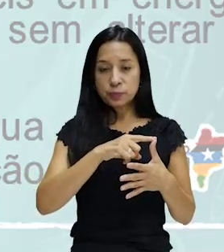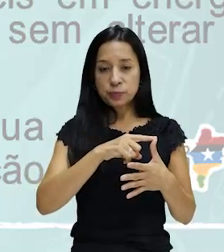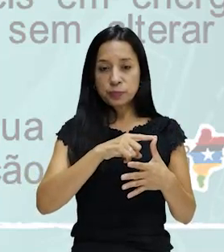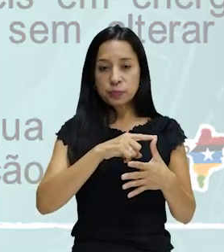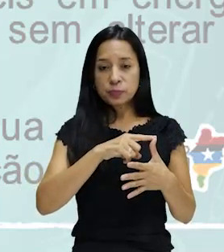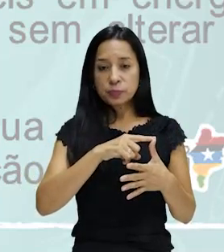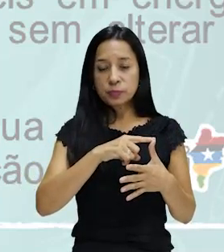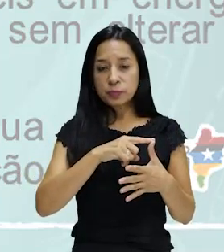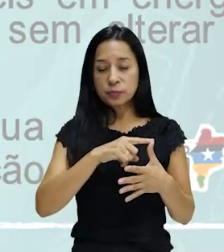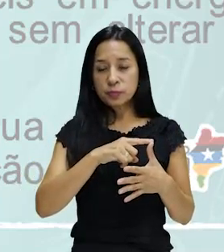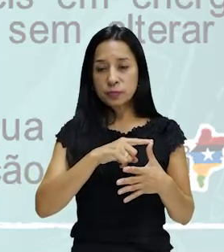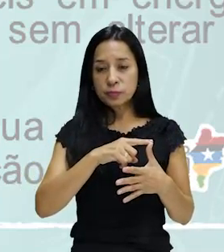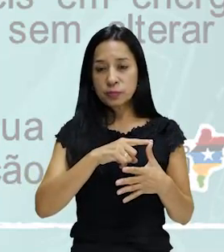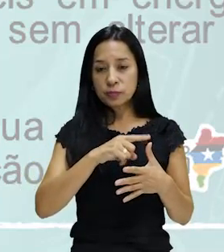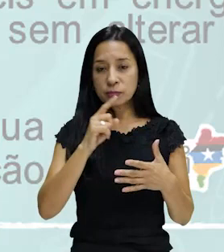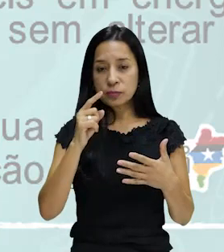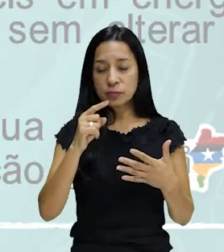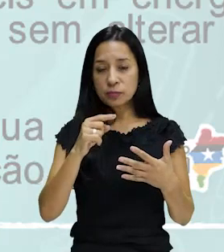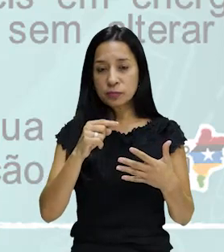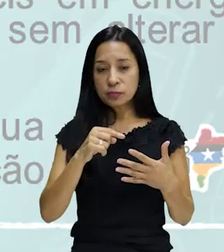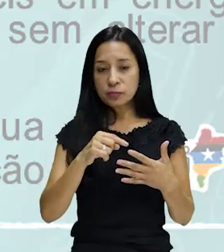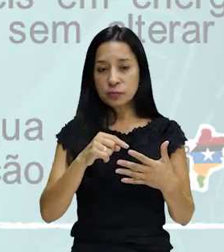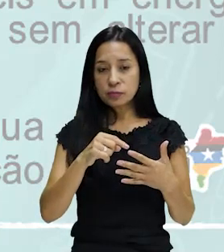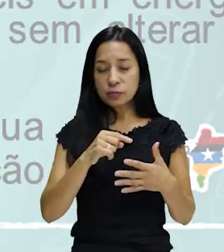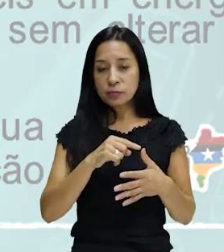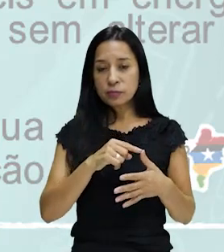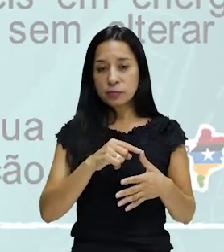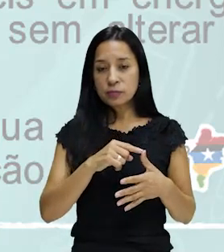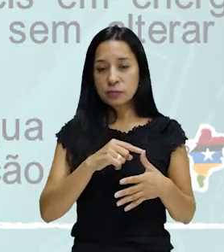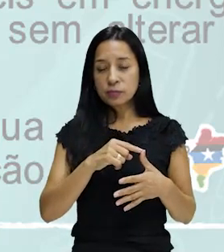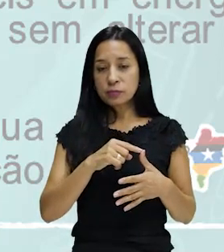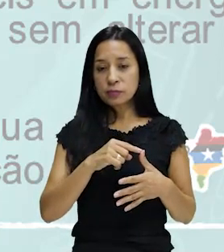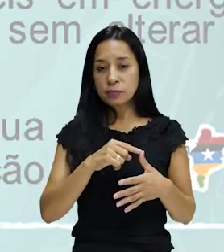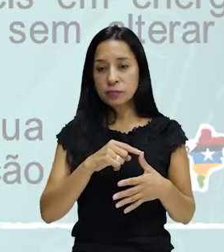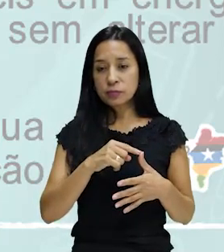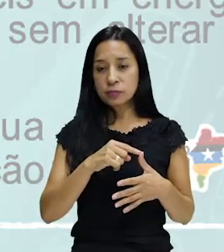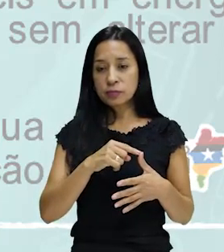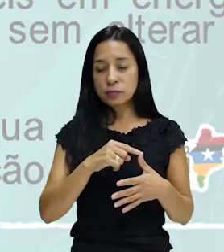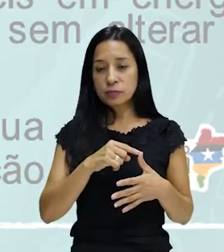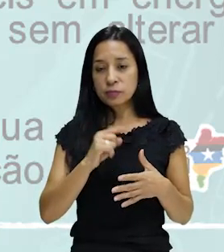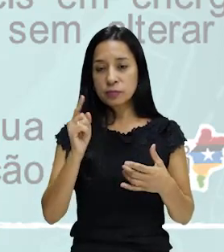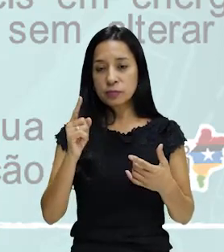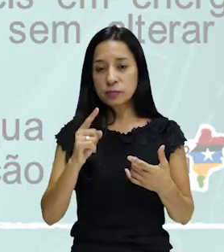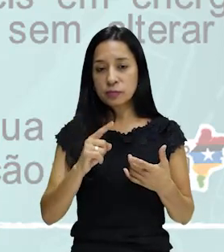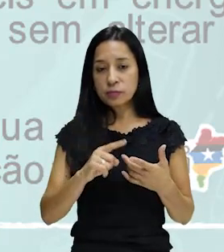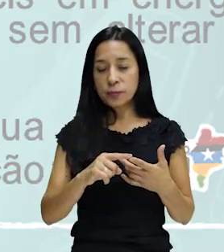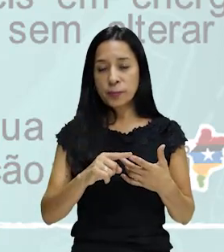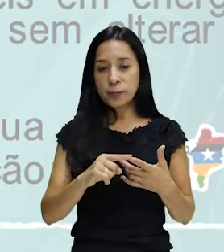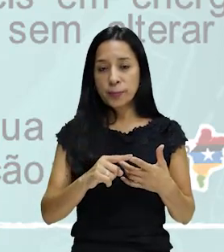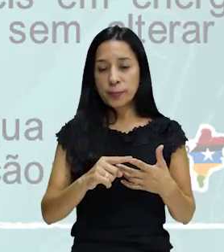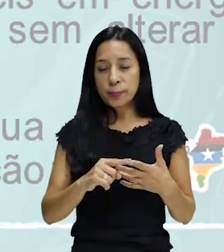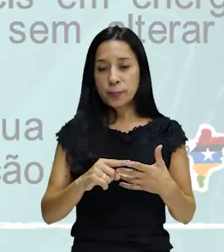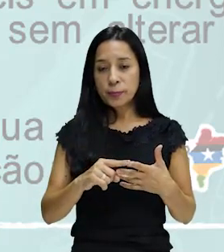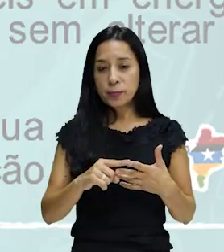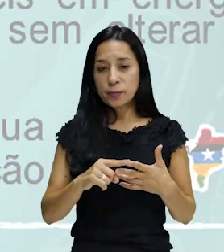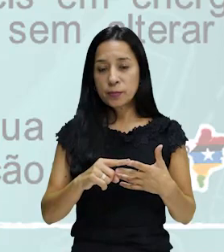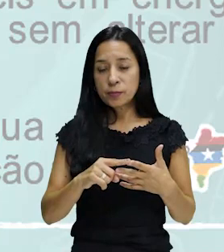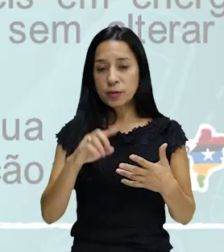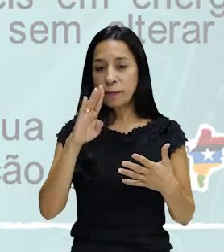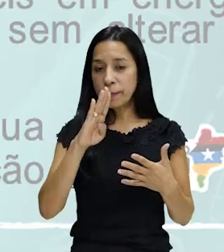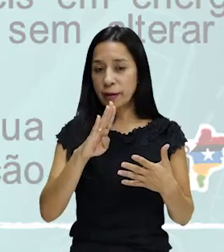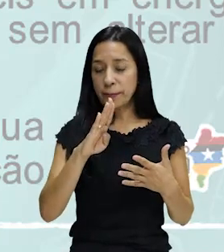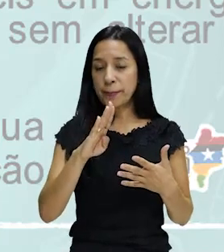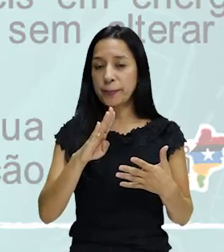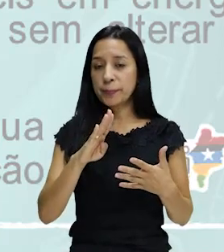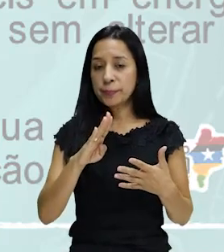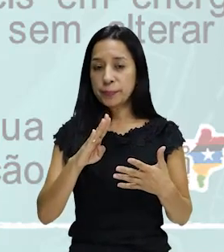sem causar danos ao meio ambiente, porque o principal subproduto formado é a água. Letra B.